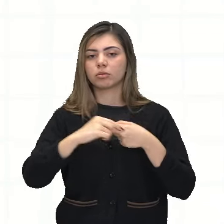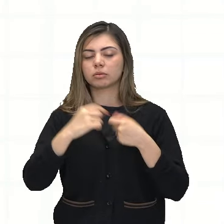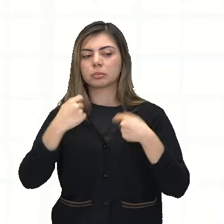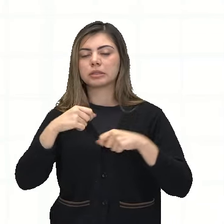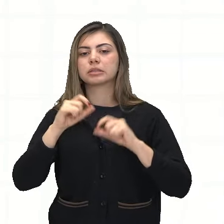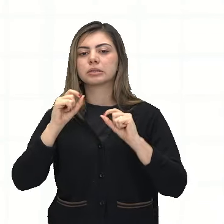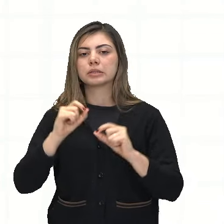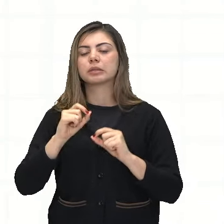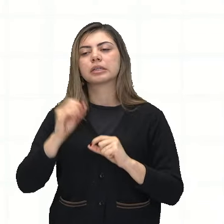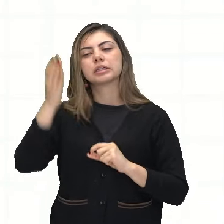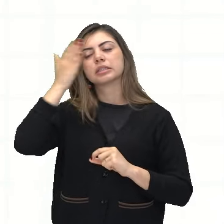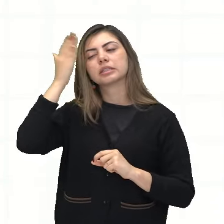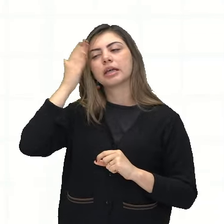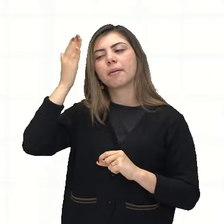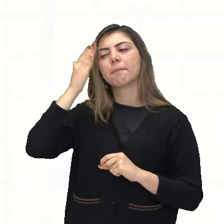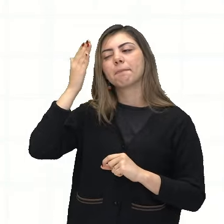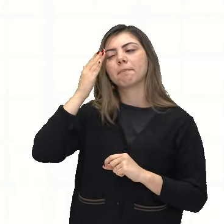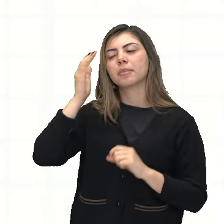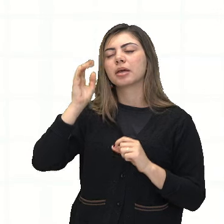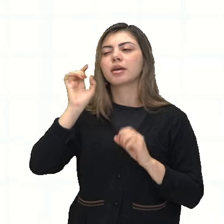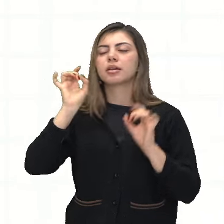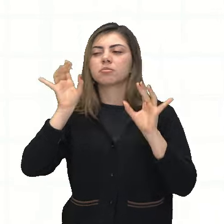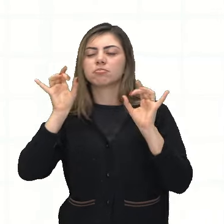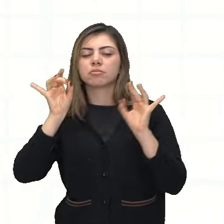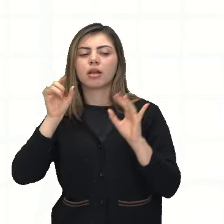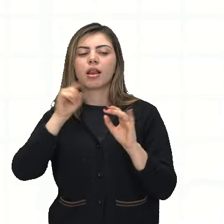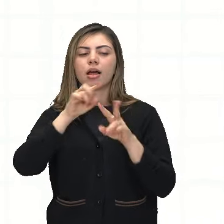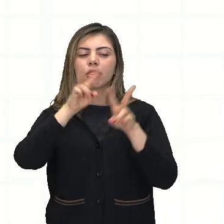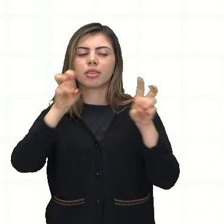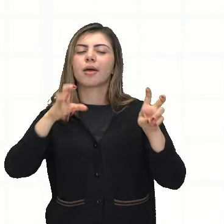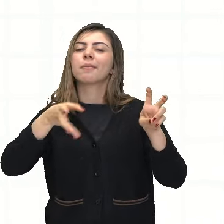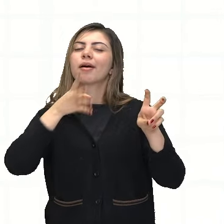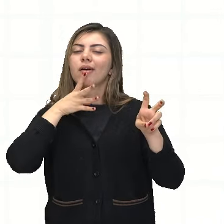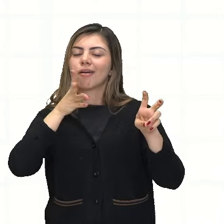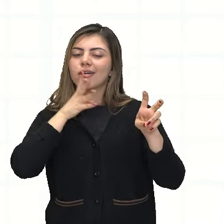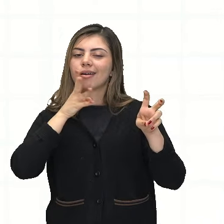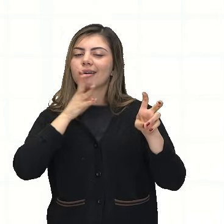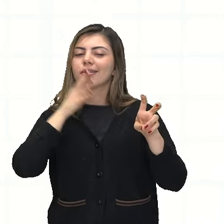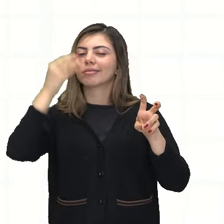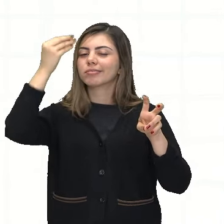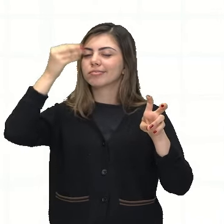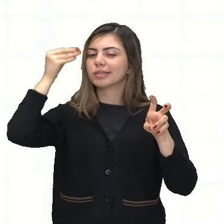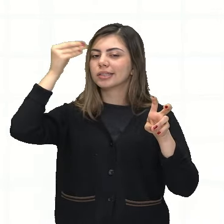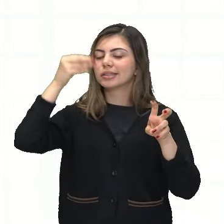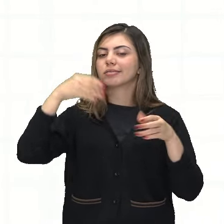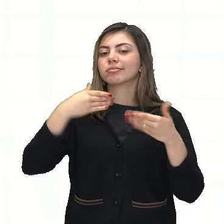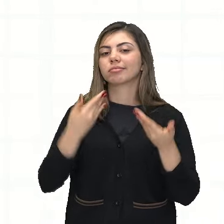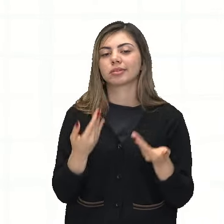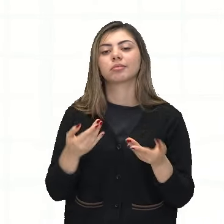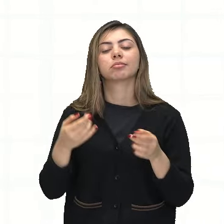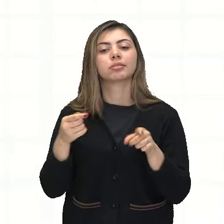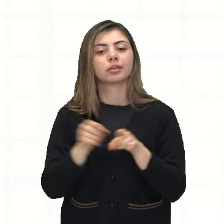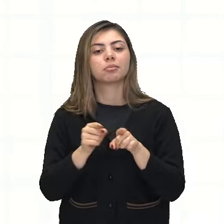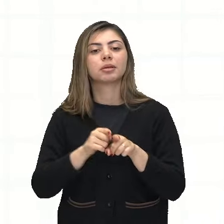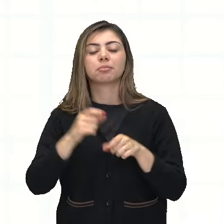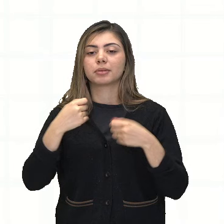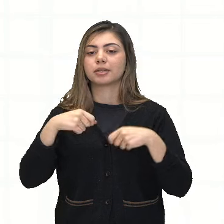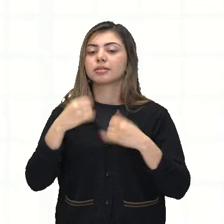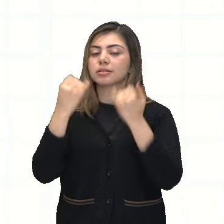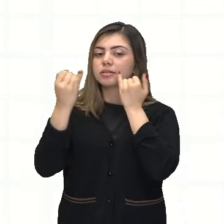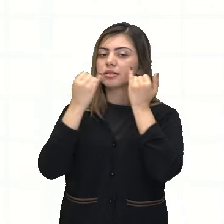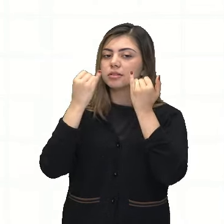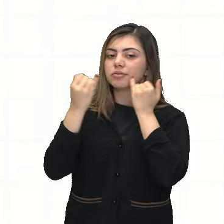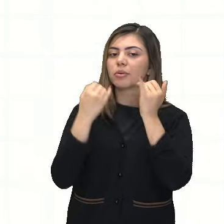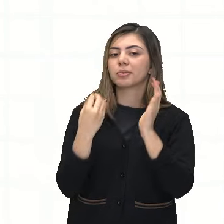histórico estudam aquilo há bastante tempo e conhecem daquele assunto e isso também tá dentro das minhas informações